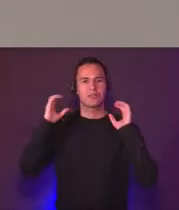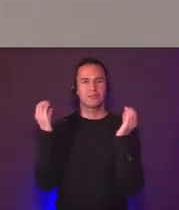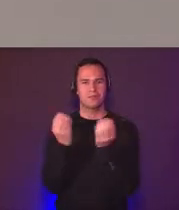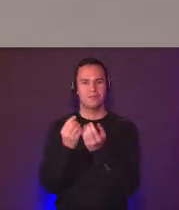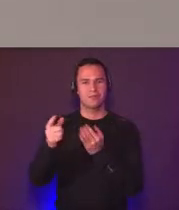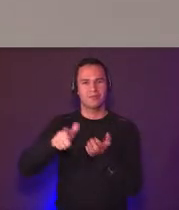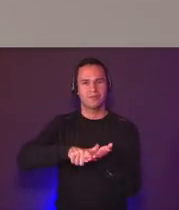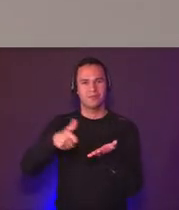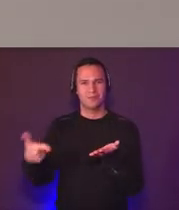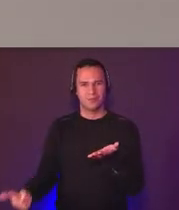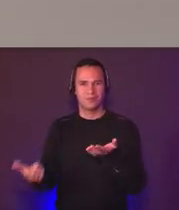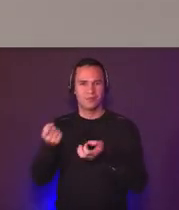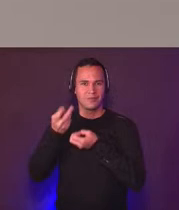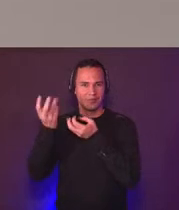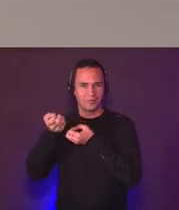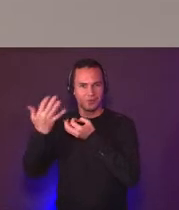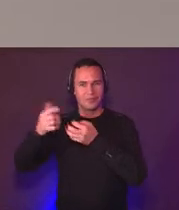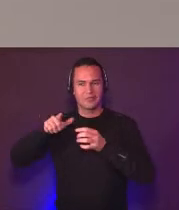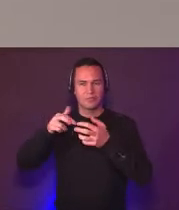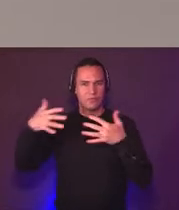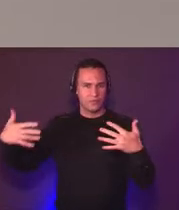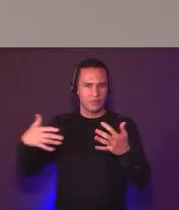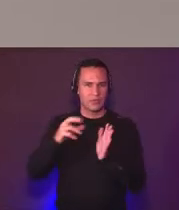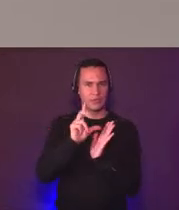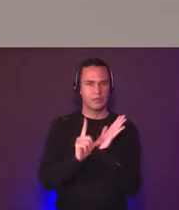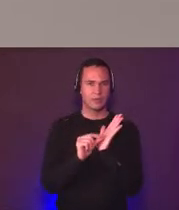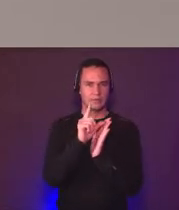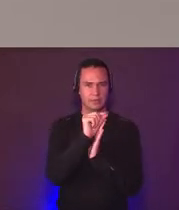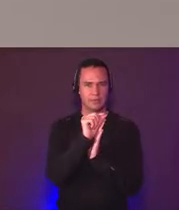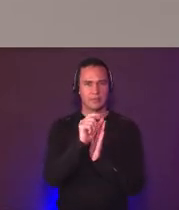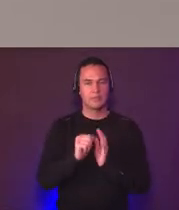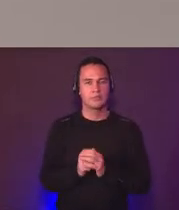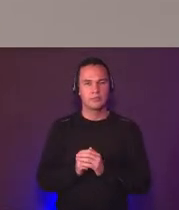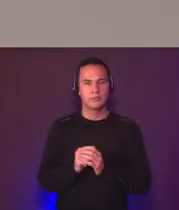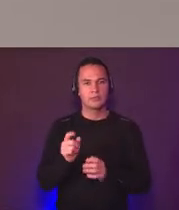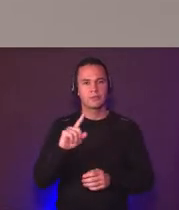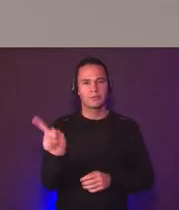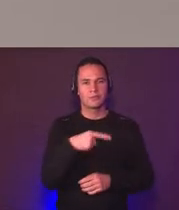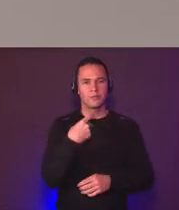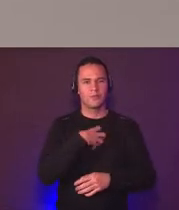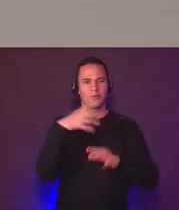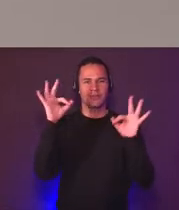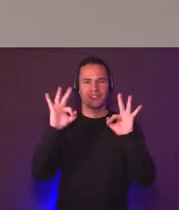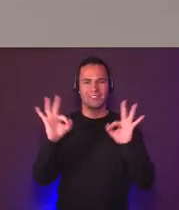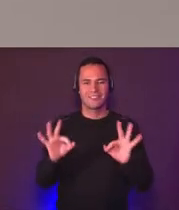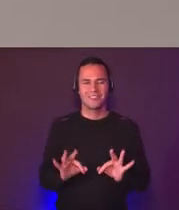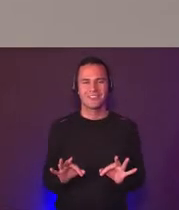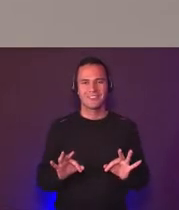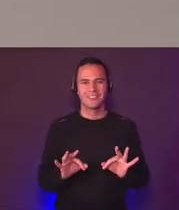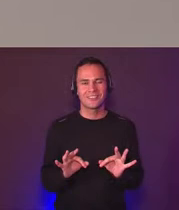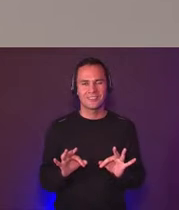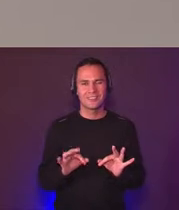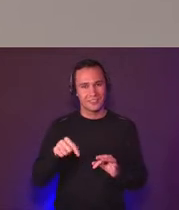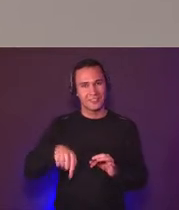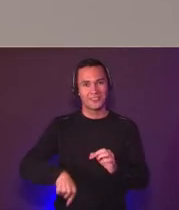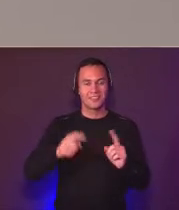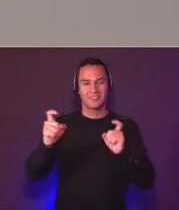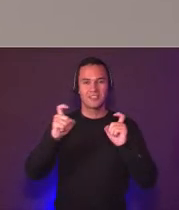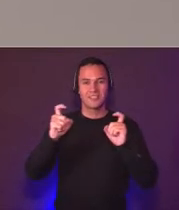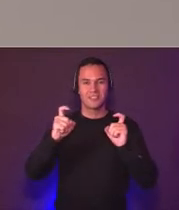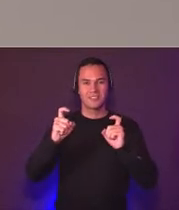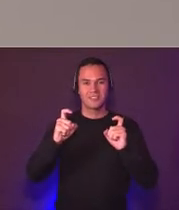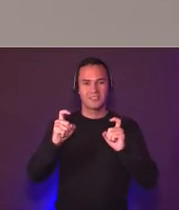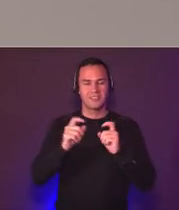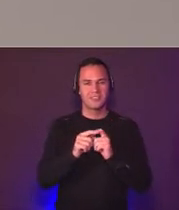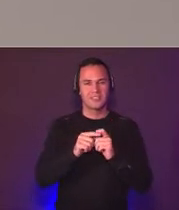de Jornalismo de Dados e Métodos Digitais. Estamos muito felizes de fazer essa sessão